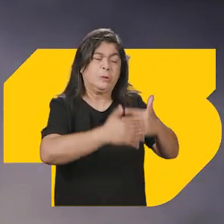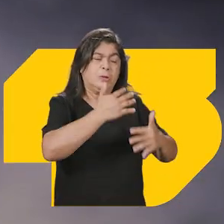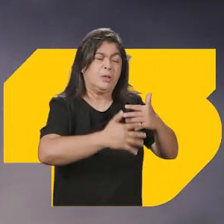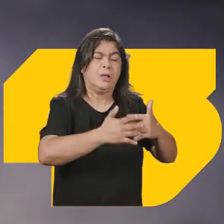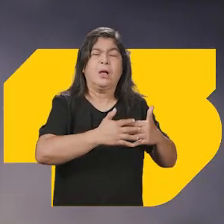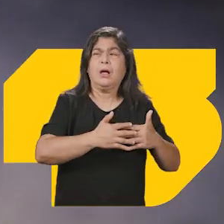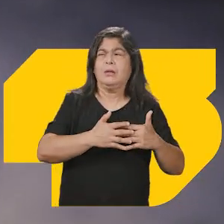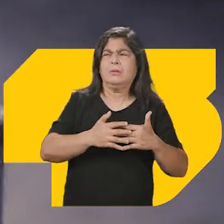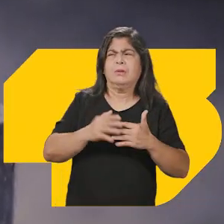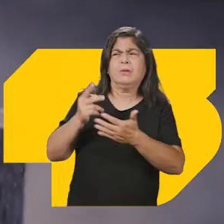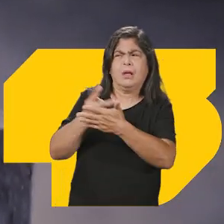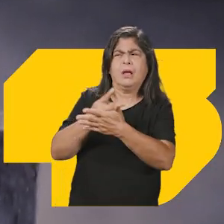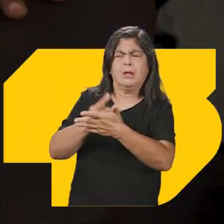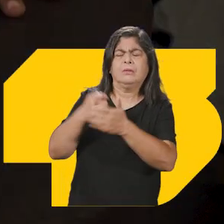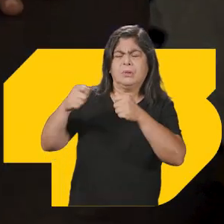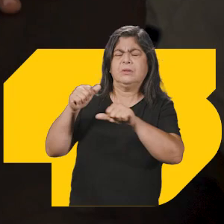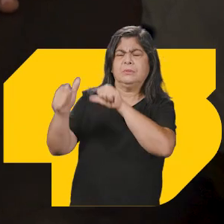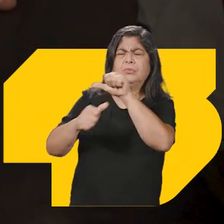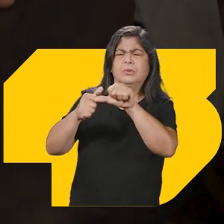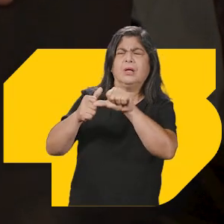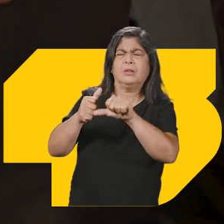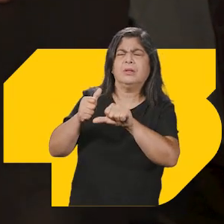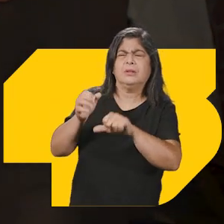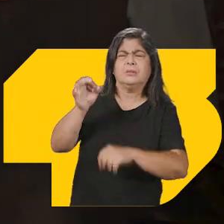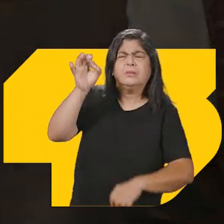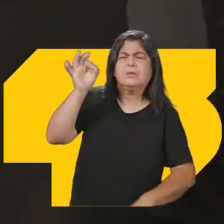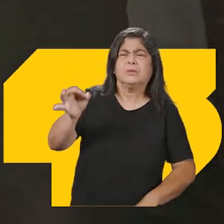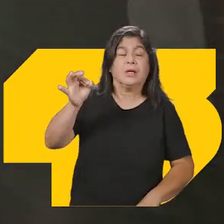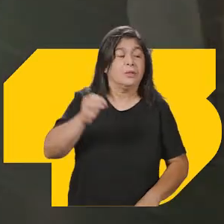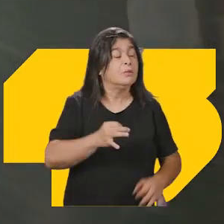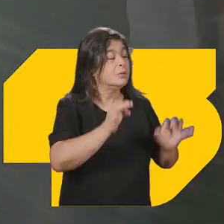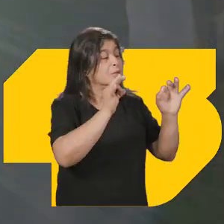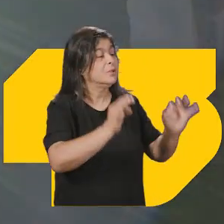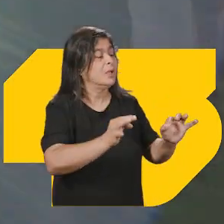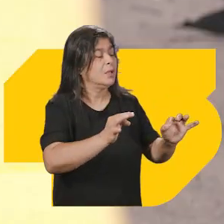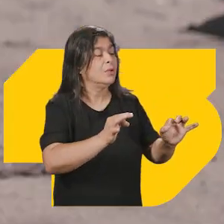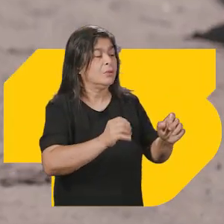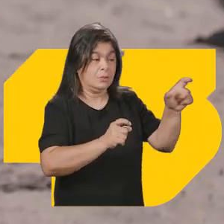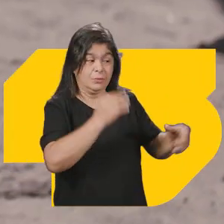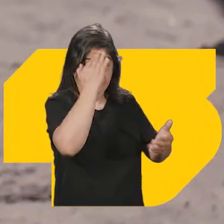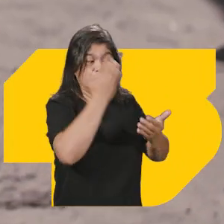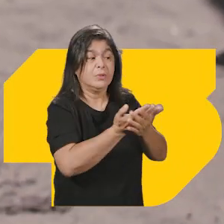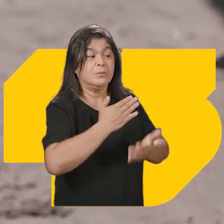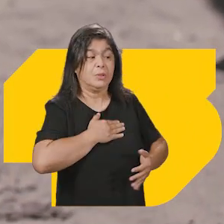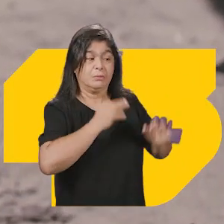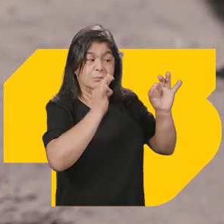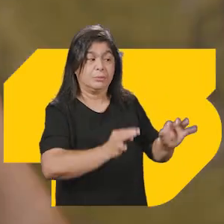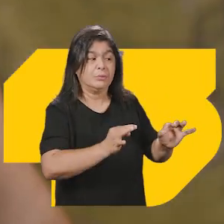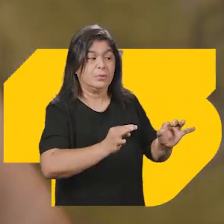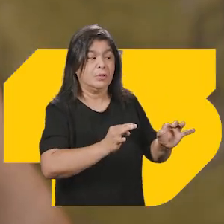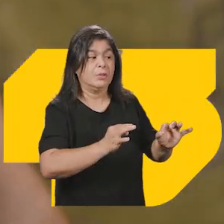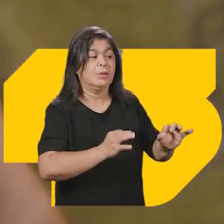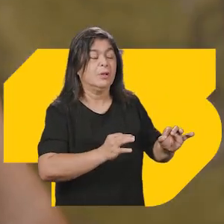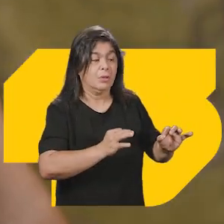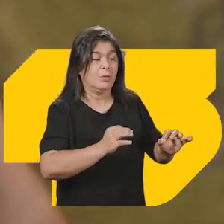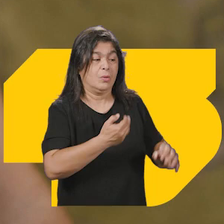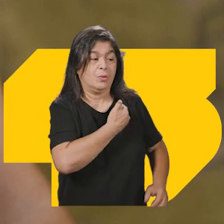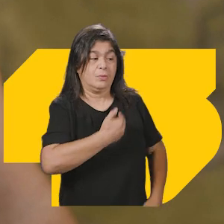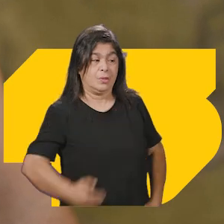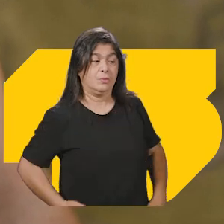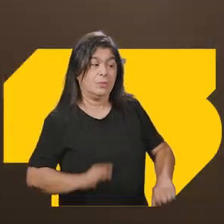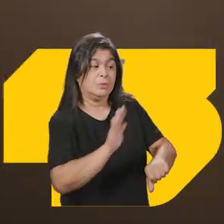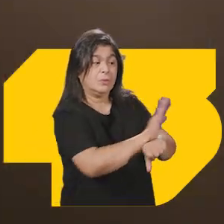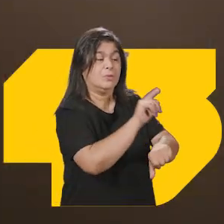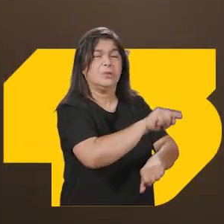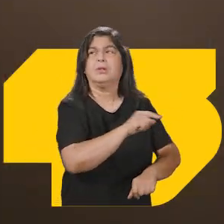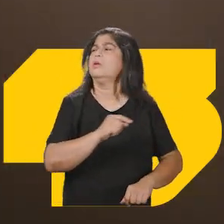muitas coisas que estão erradas e tem que mudar para certa. Tem que mudar para certa. É exatamente isso. Pronto, você vai confiar em mim que eu vou fazer isso. Eu quero ser governador para lutar por